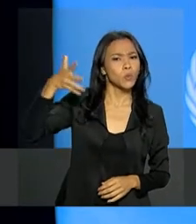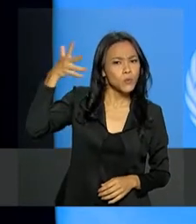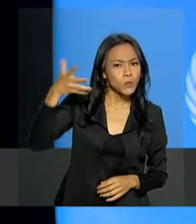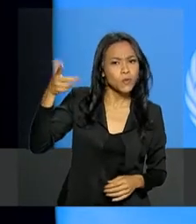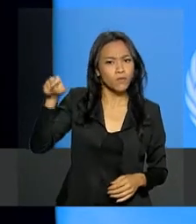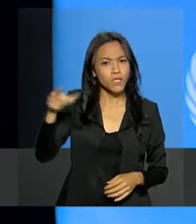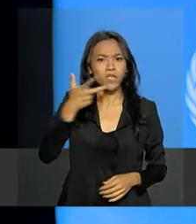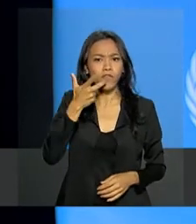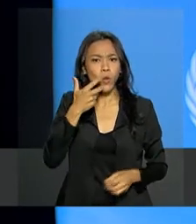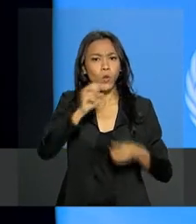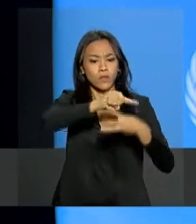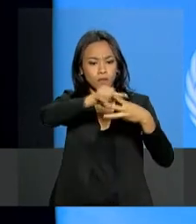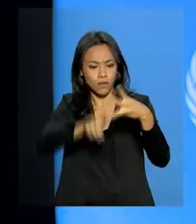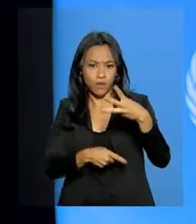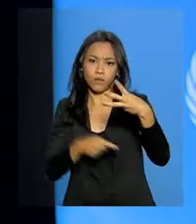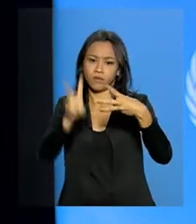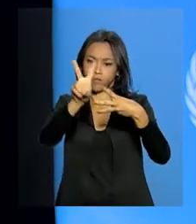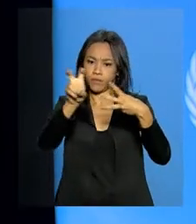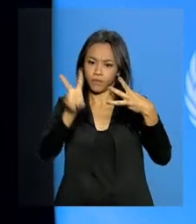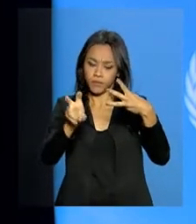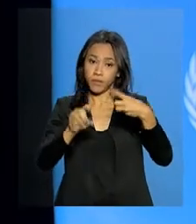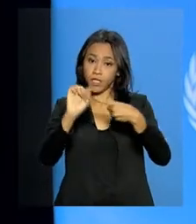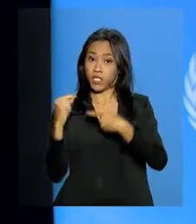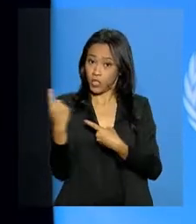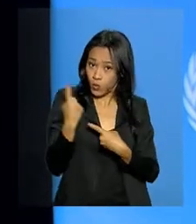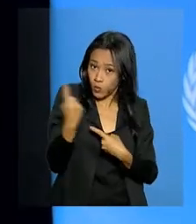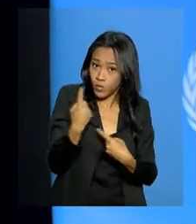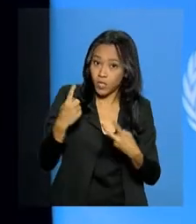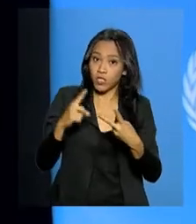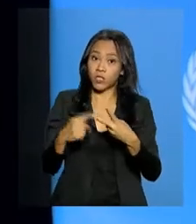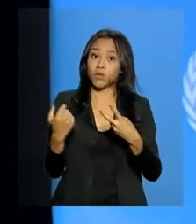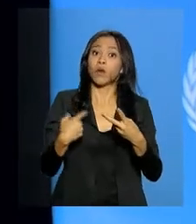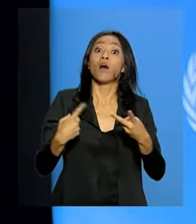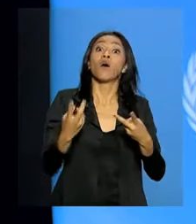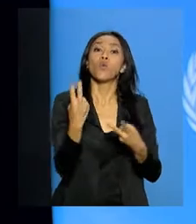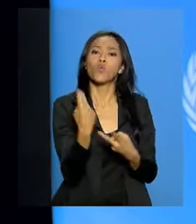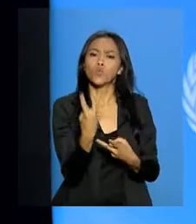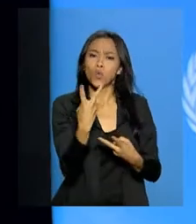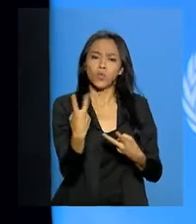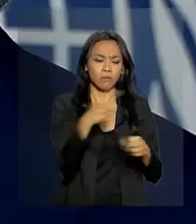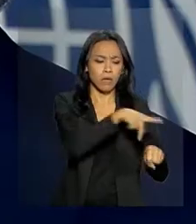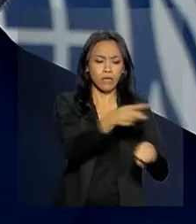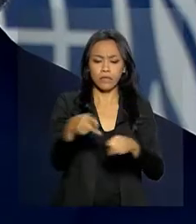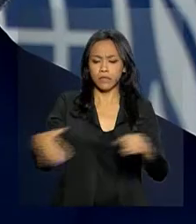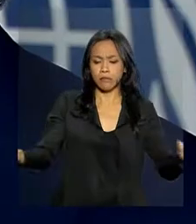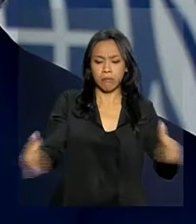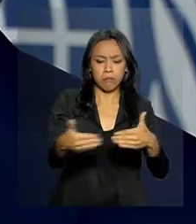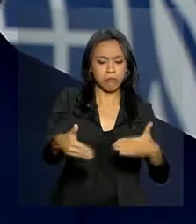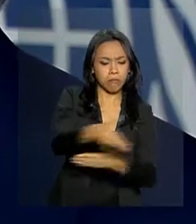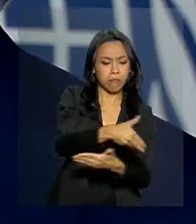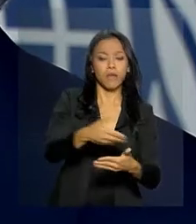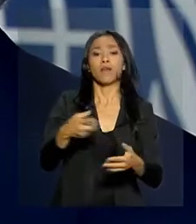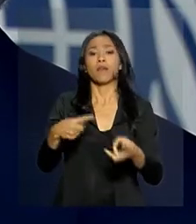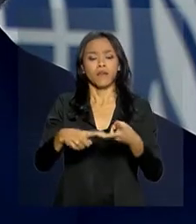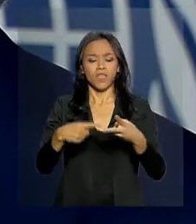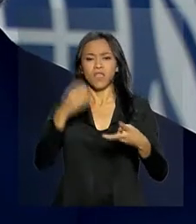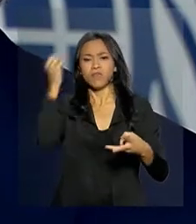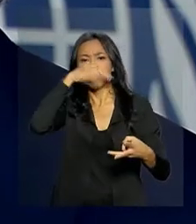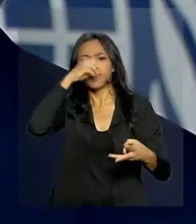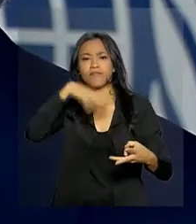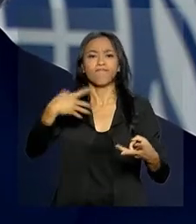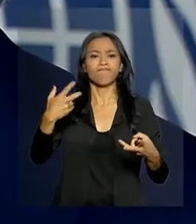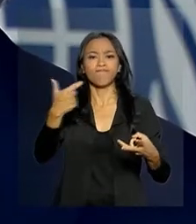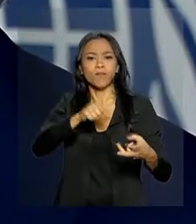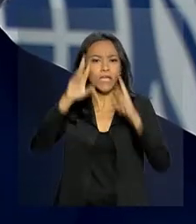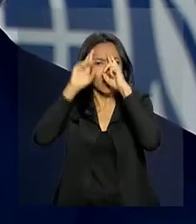começo o senhor mencionou três questões relacionais mesmo unilateralismo e intolerância eu queria saber por que a escolha de